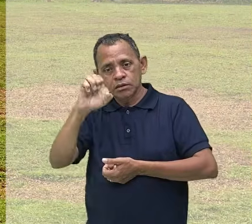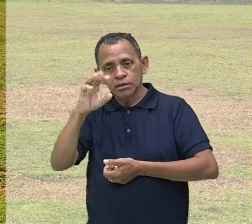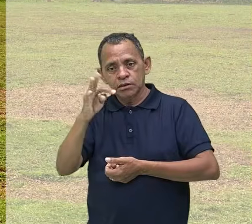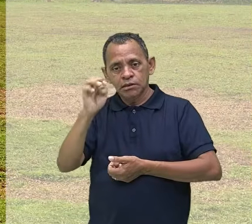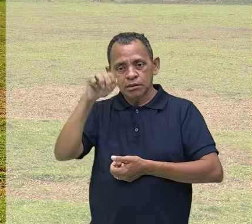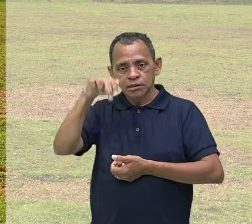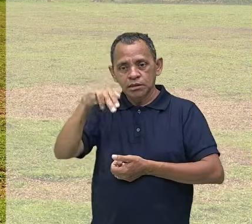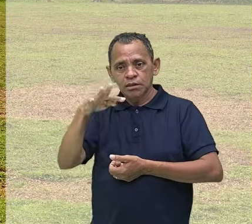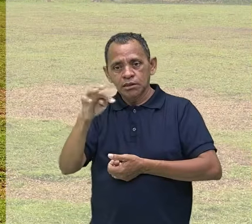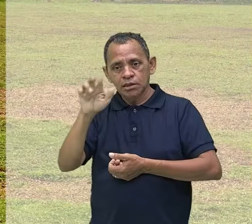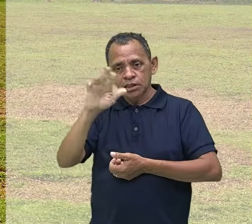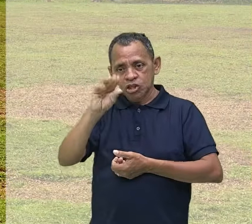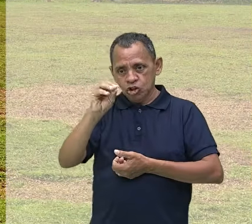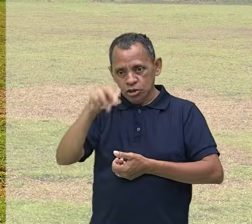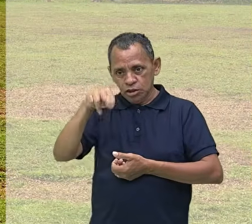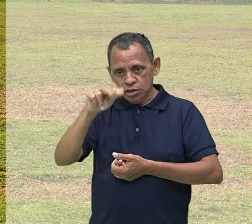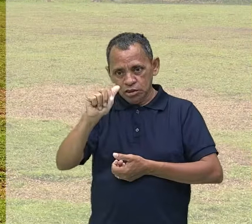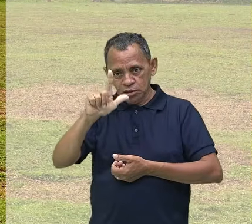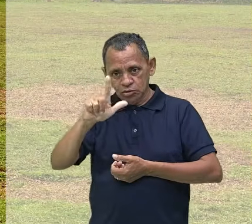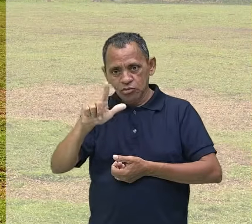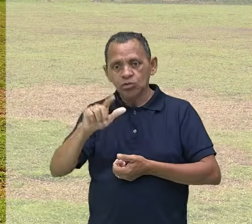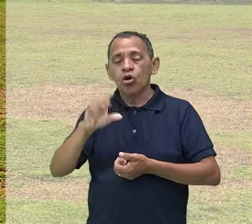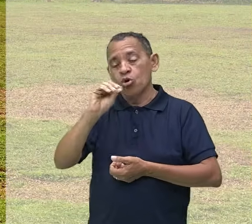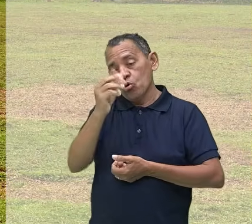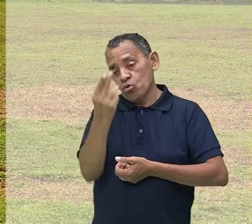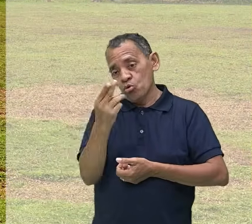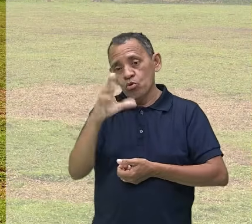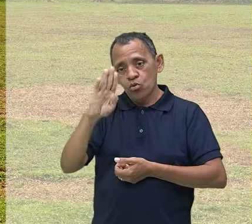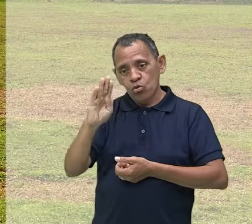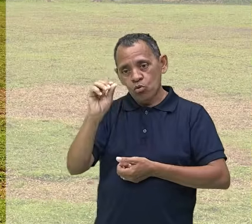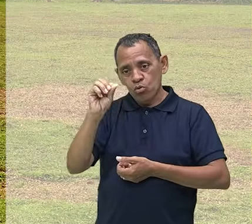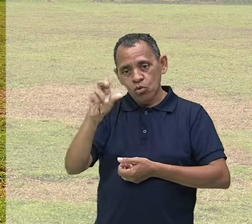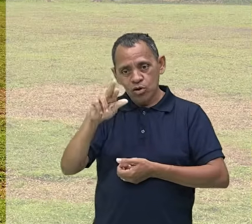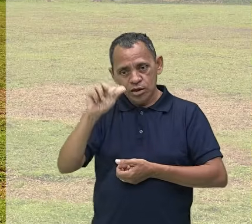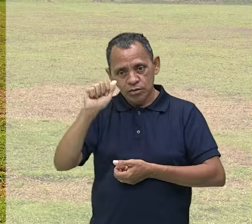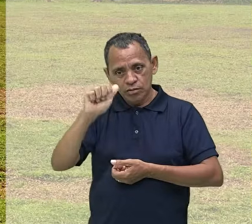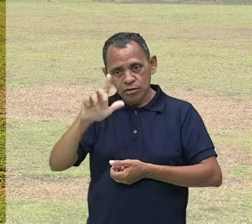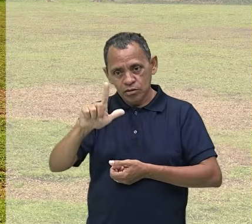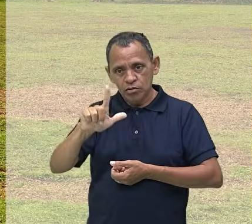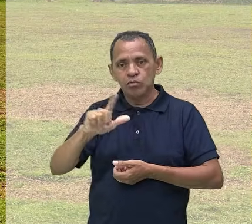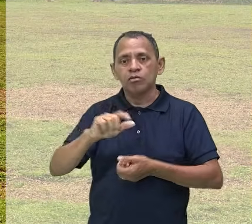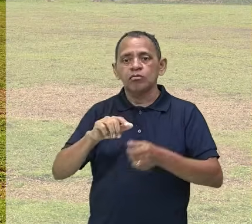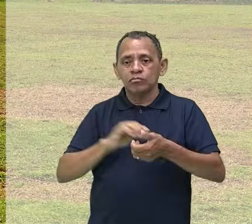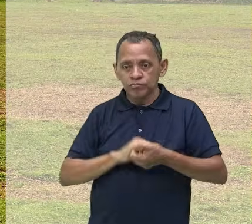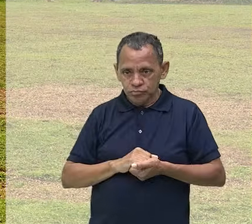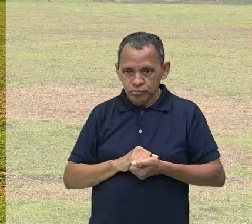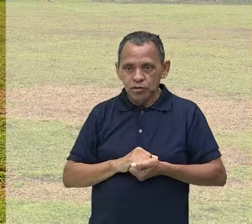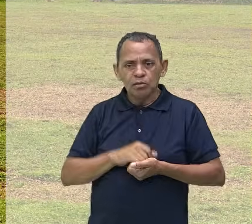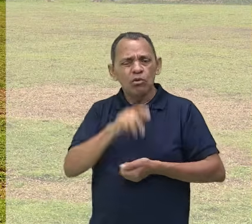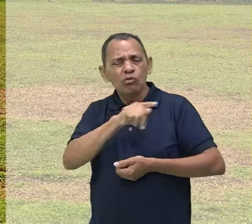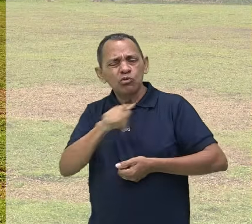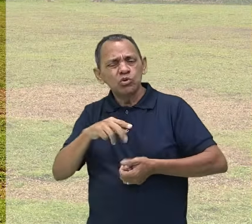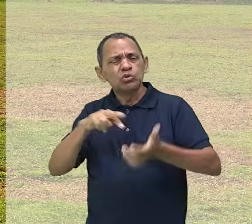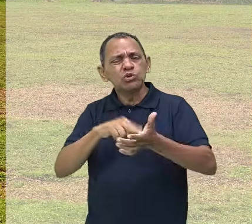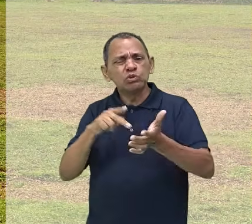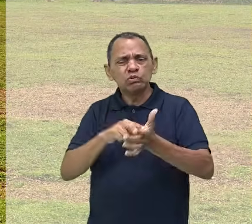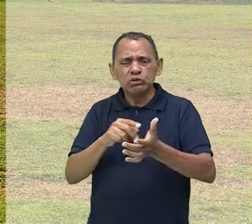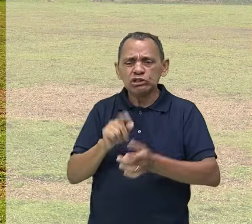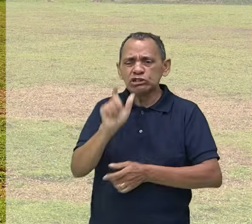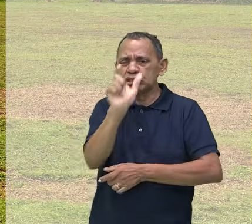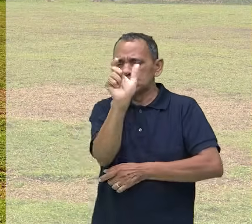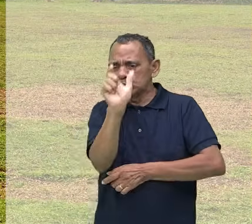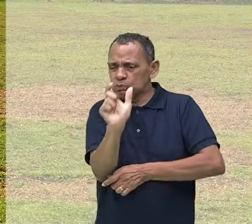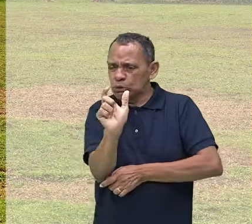coisa. Normalmente, nos vestibulares, a gente observa muito a utilização do setentrional e boreal. Professor, o que é setentrional e boreal?